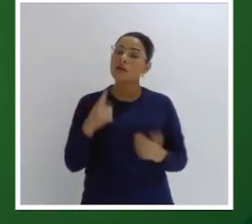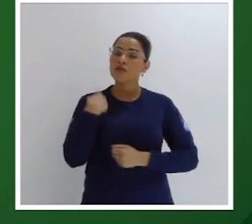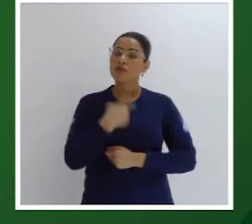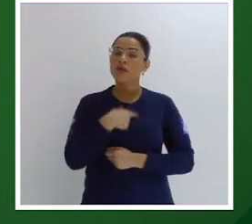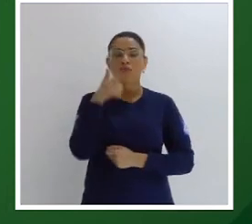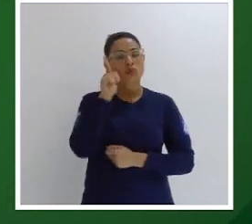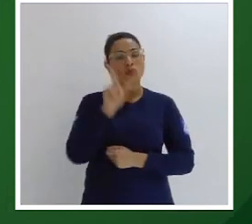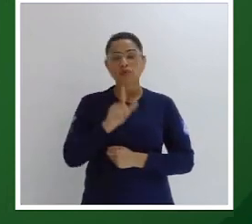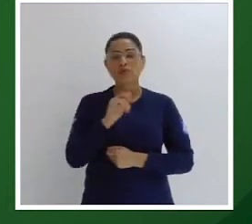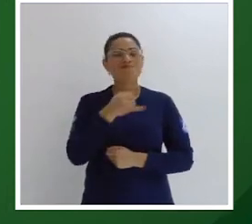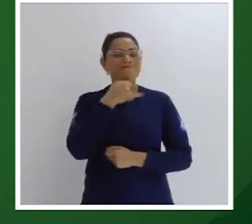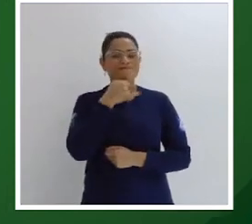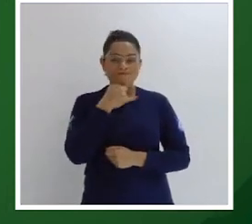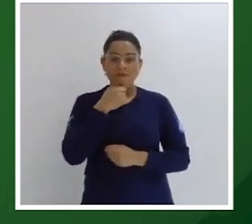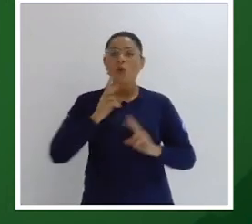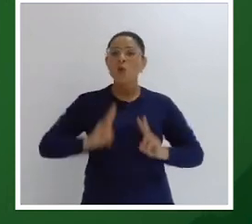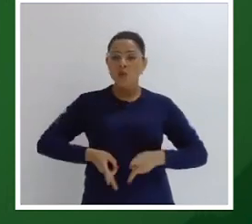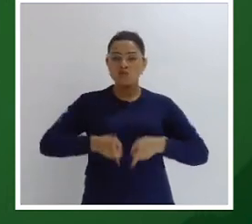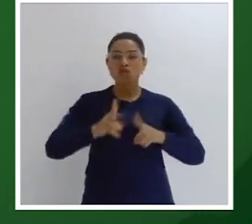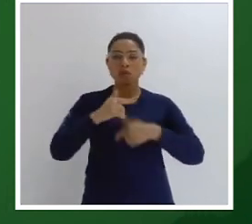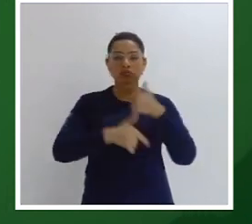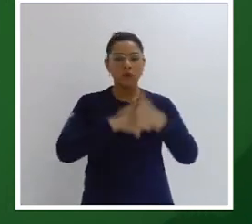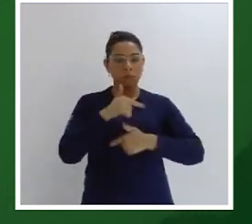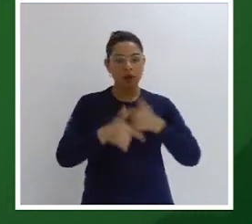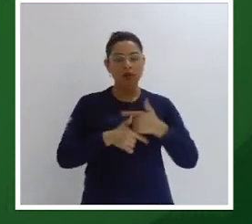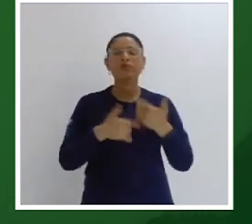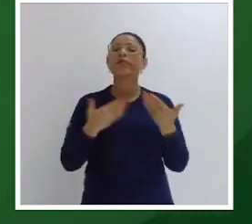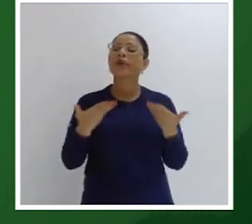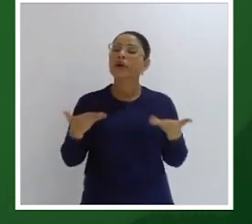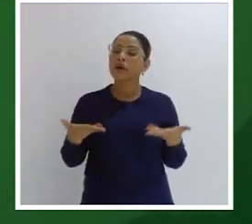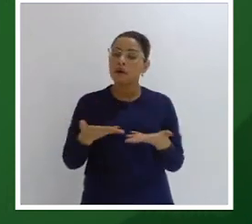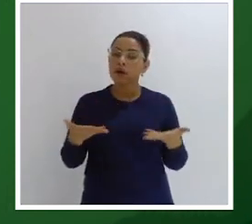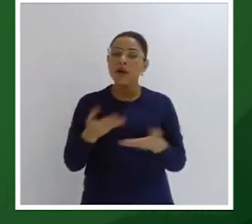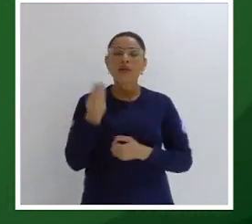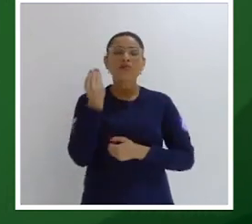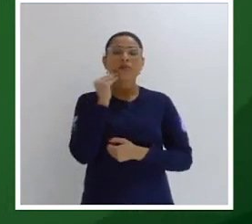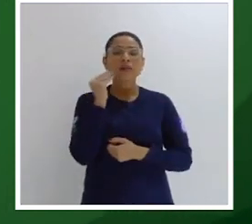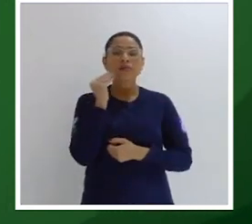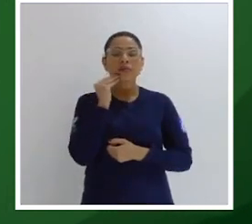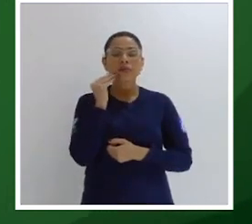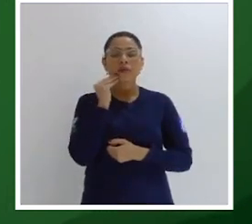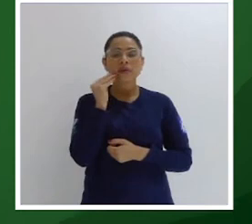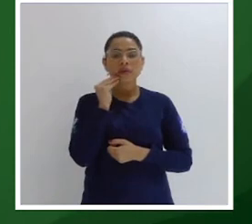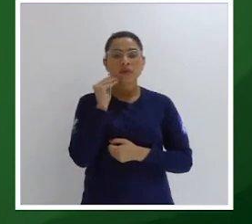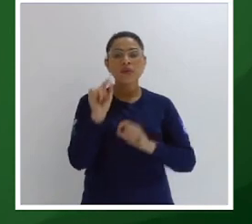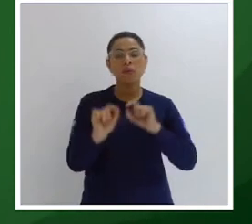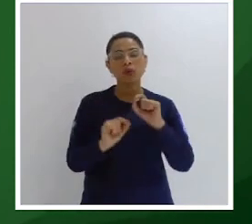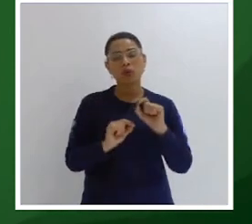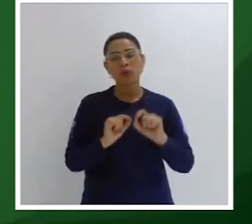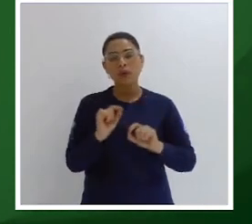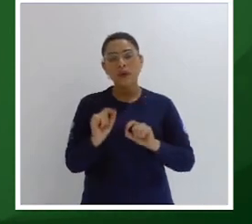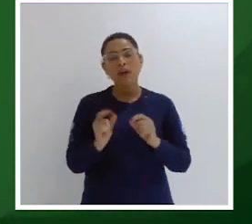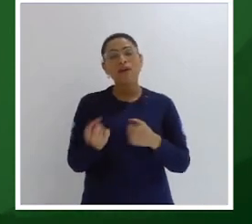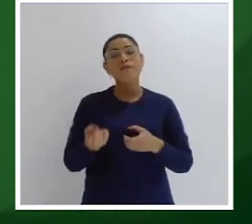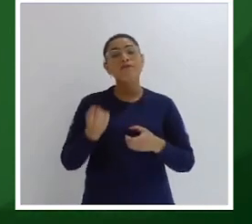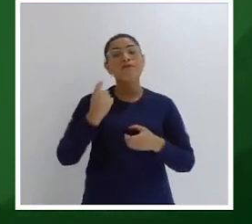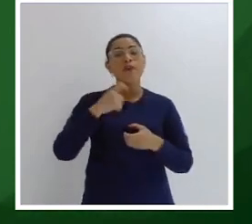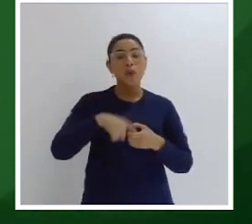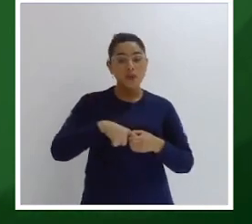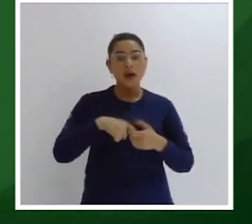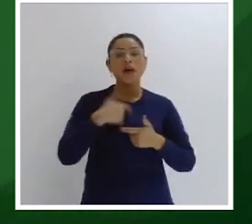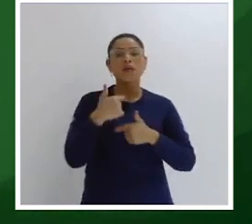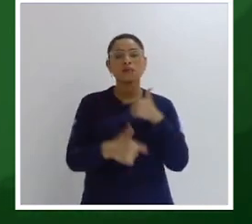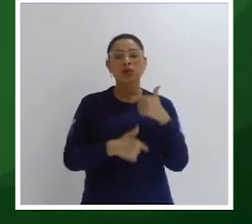infelizmente dar sequência estamos aí tentando ver se a gente retoma